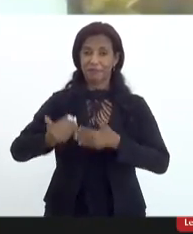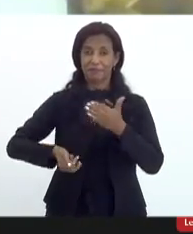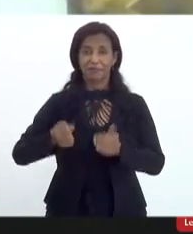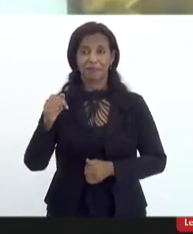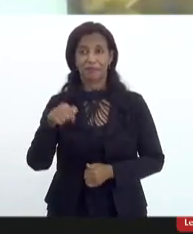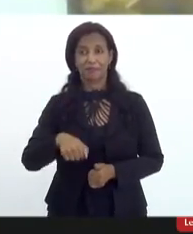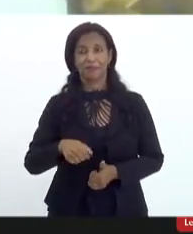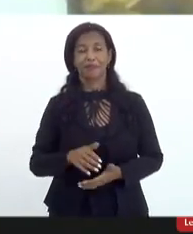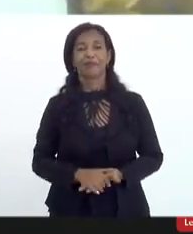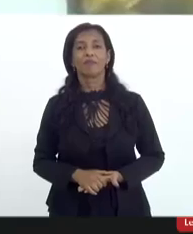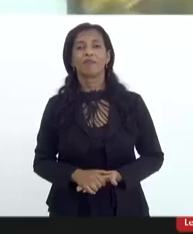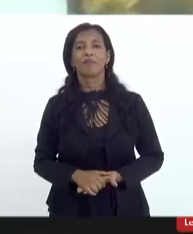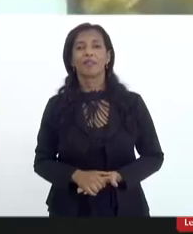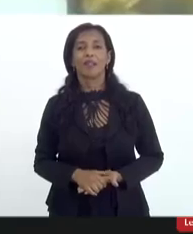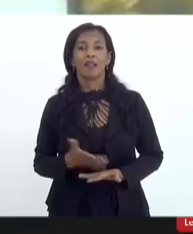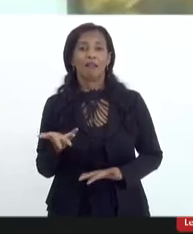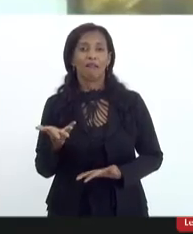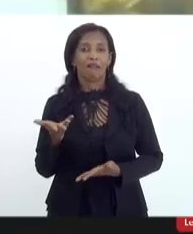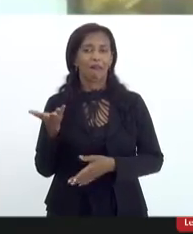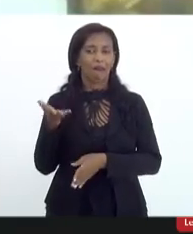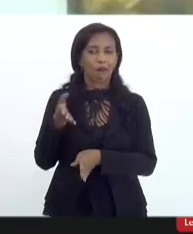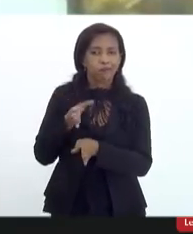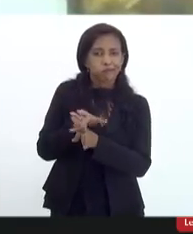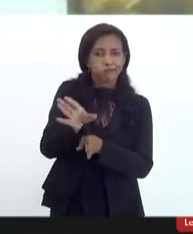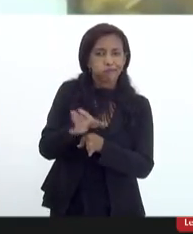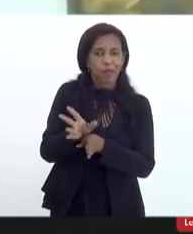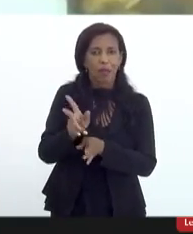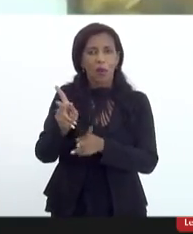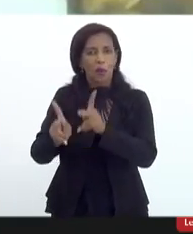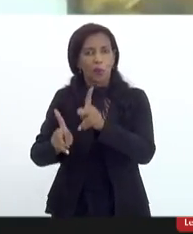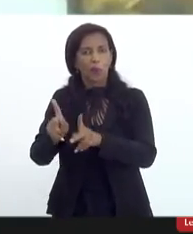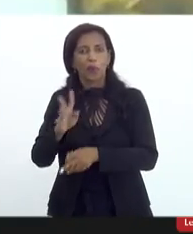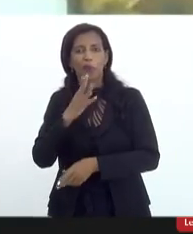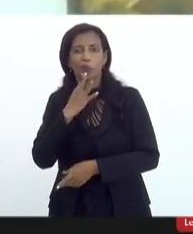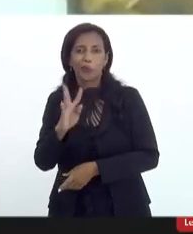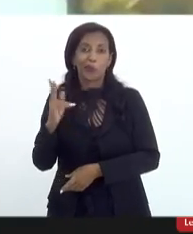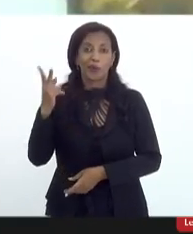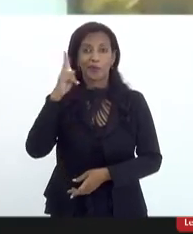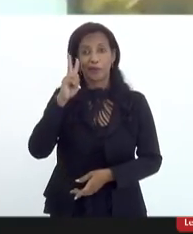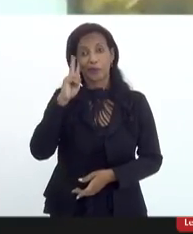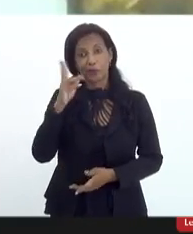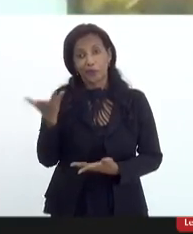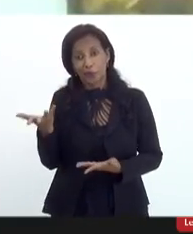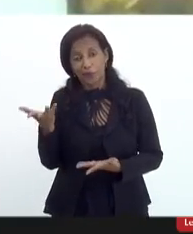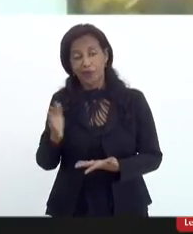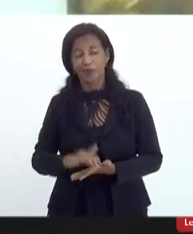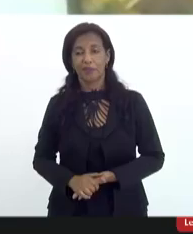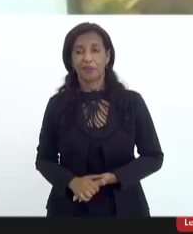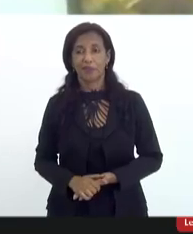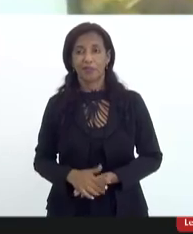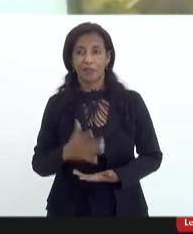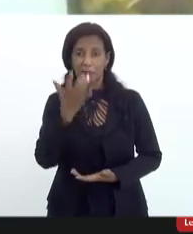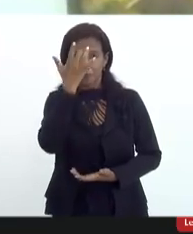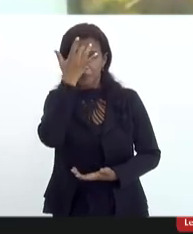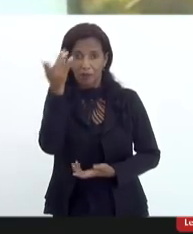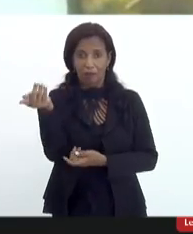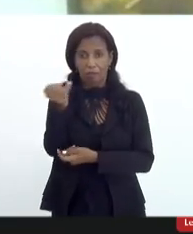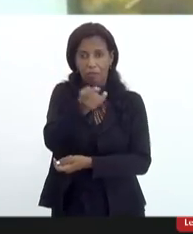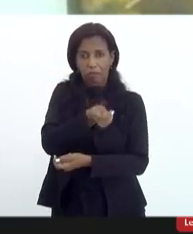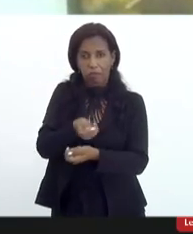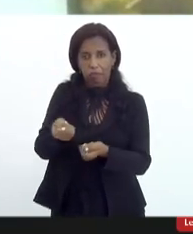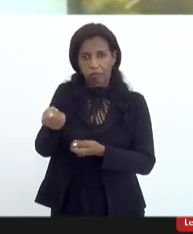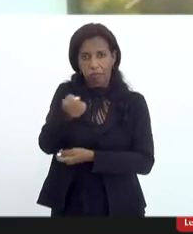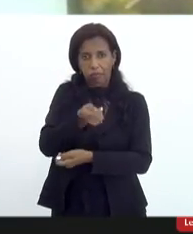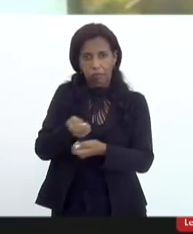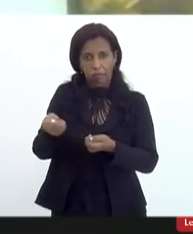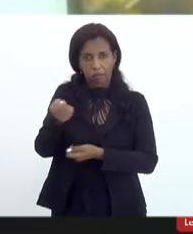no... que é alimentado, né, porque o povo que não conhece a sua história... ele é mais fácil de ser